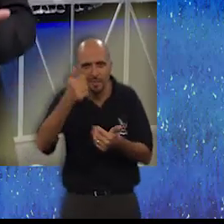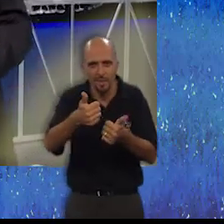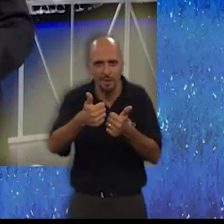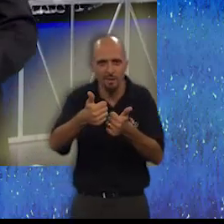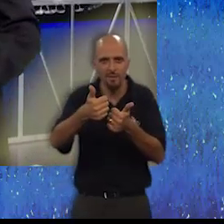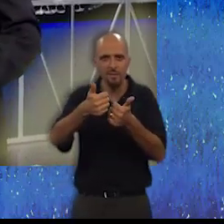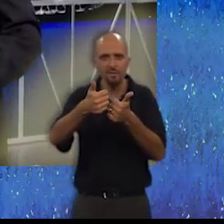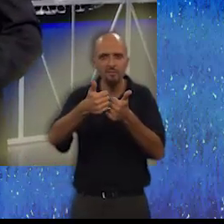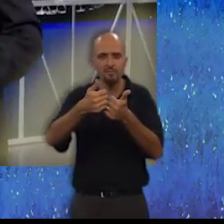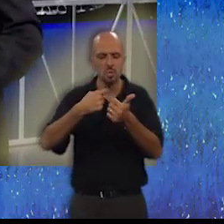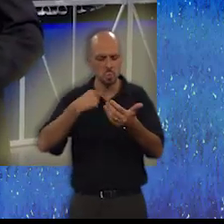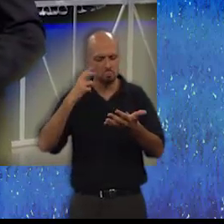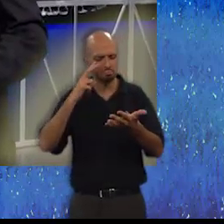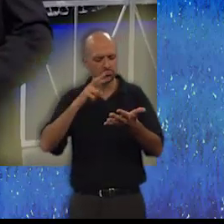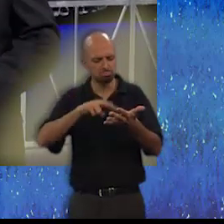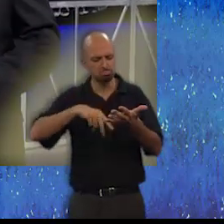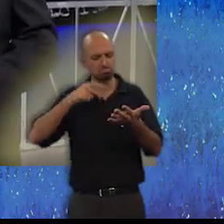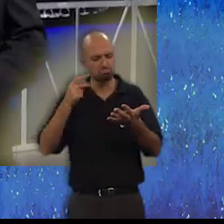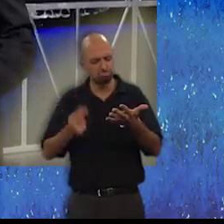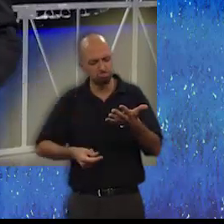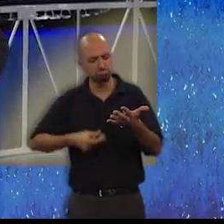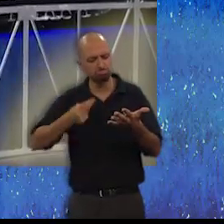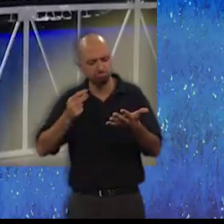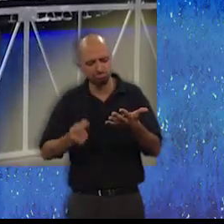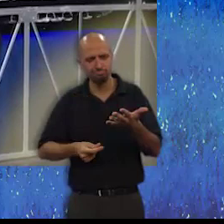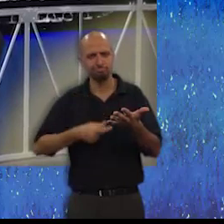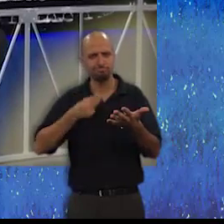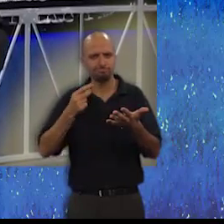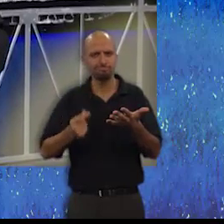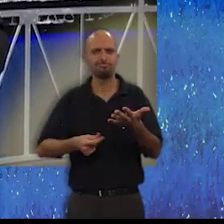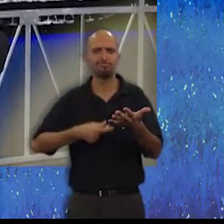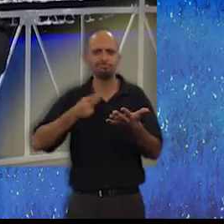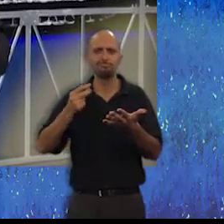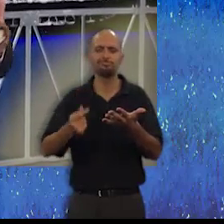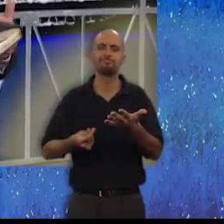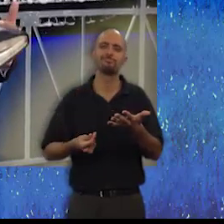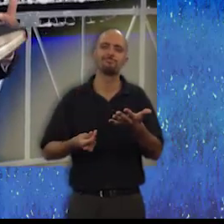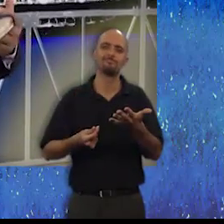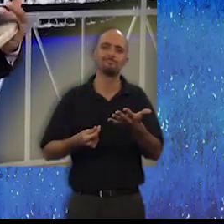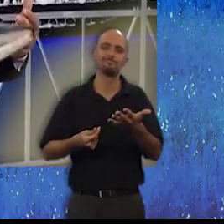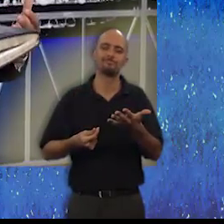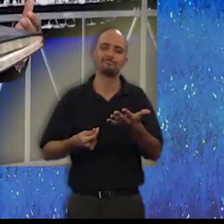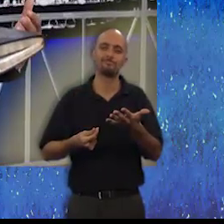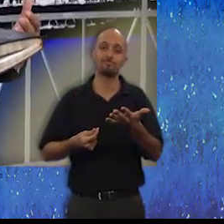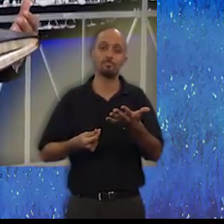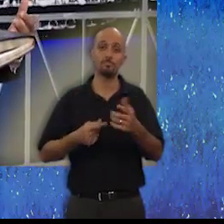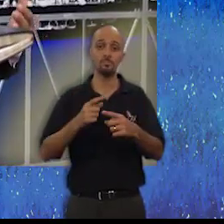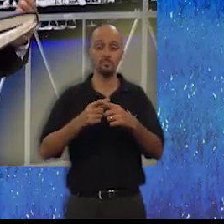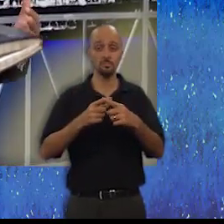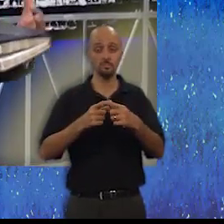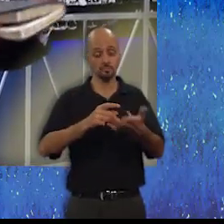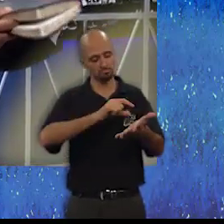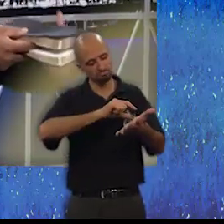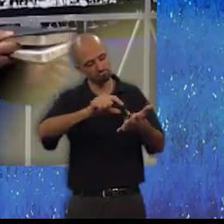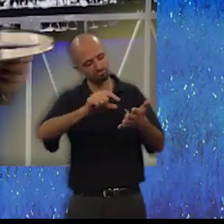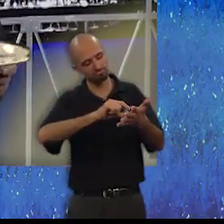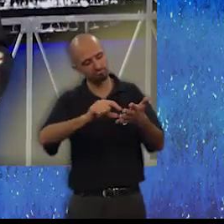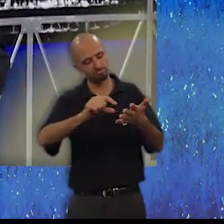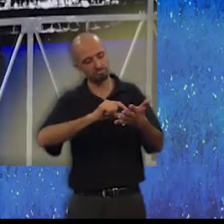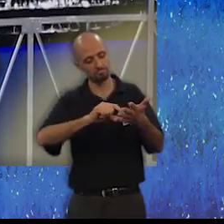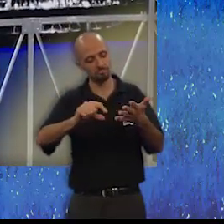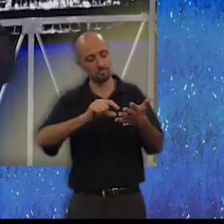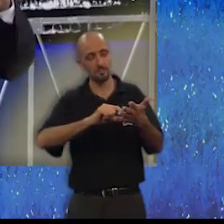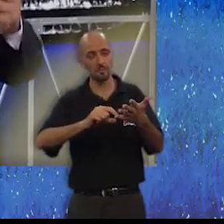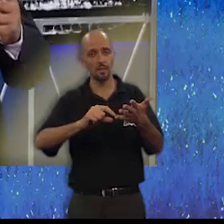e não me canso de ler, porque esse texto não é só, ou não foi só, mencionado a